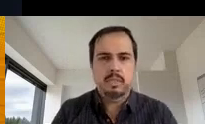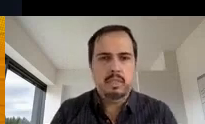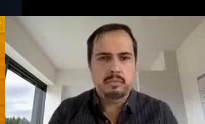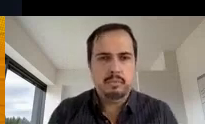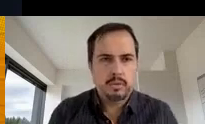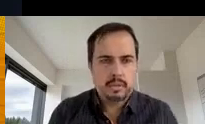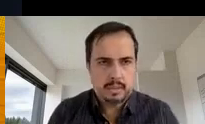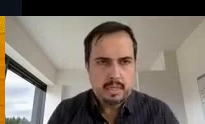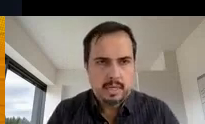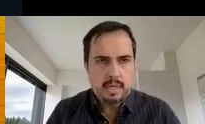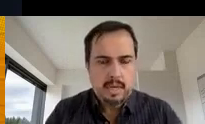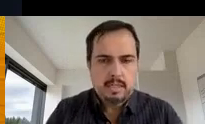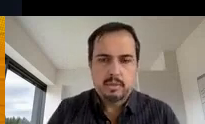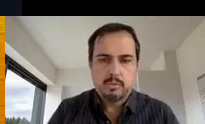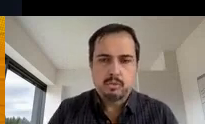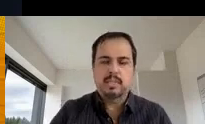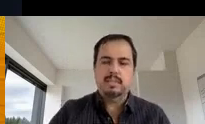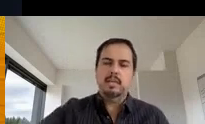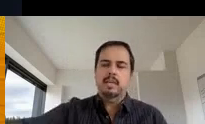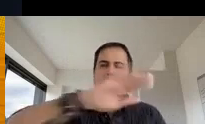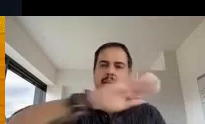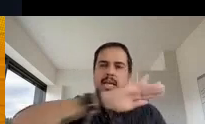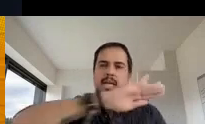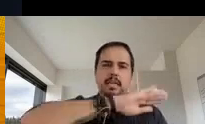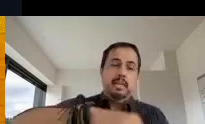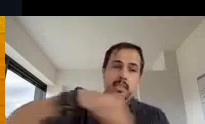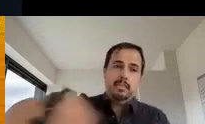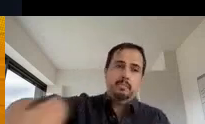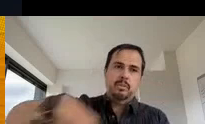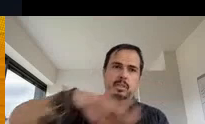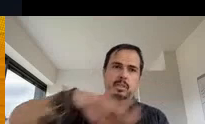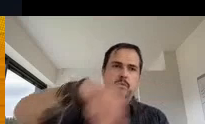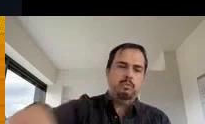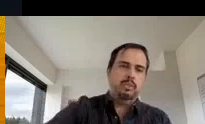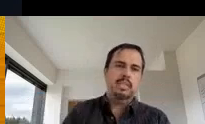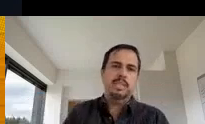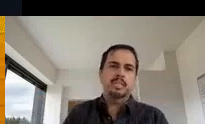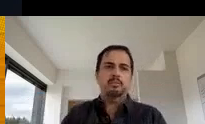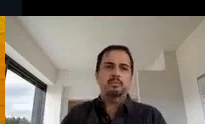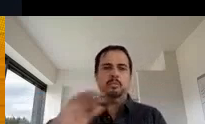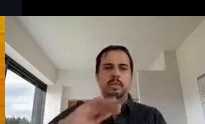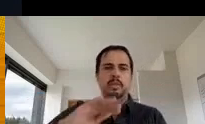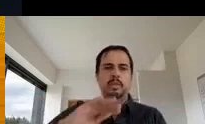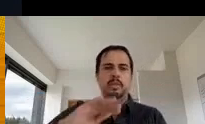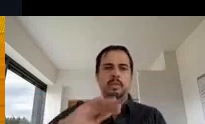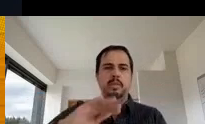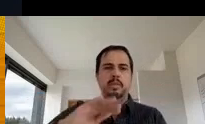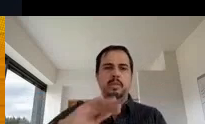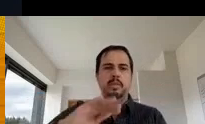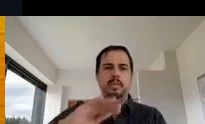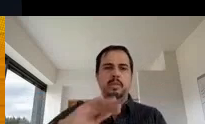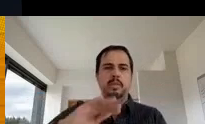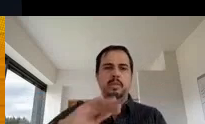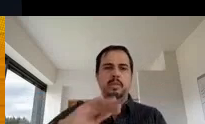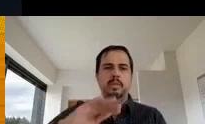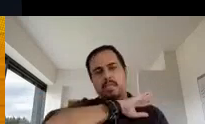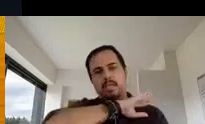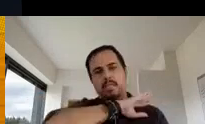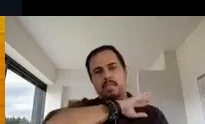nasci assim, eu sou assim, eu funciono assim. Essa pessoa tem que ser... se essa pessoa está nos inativos, principalmente